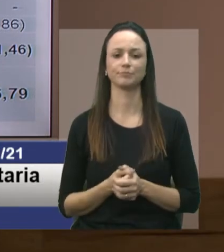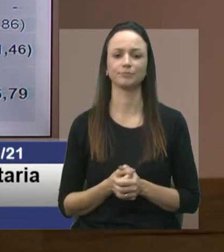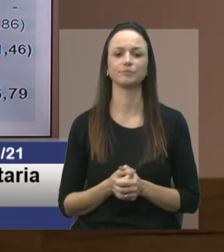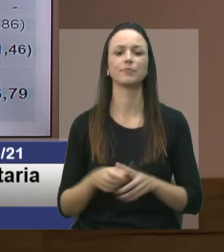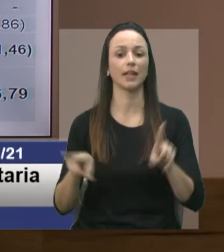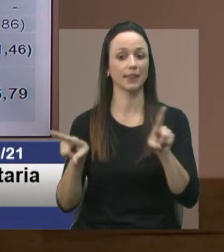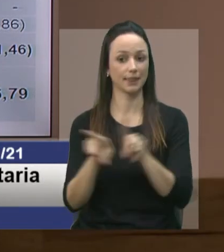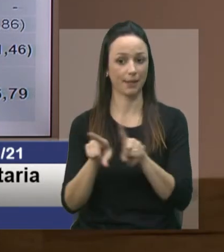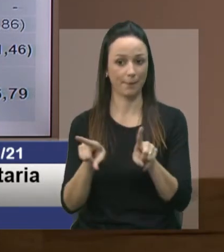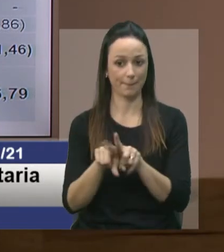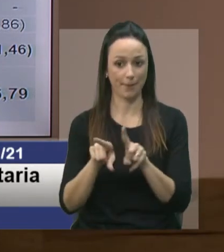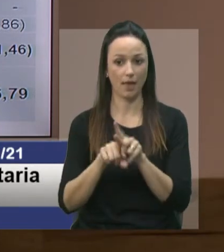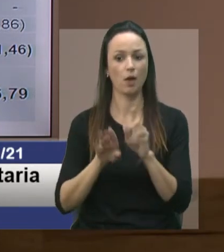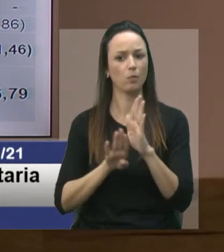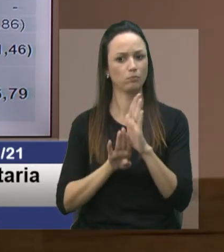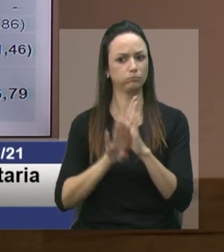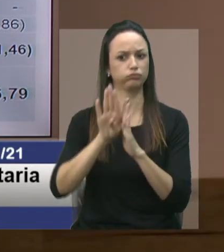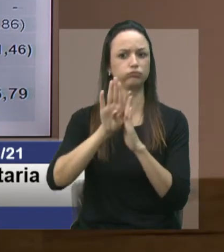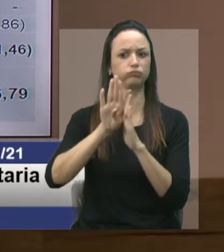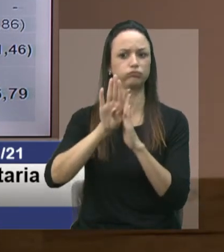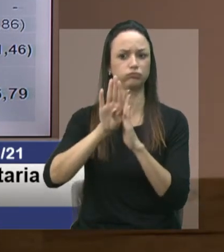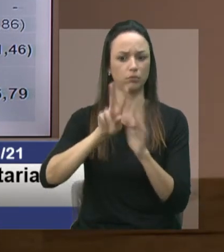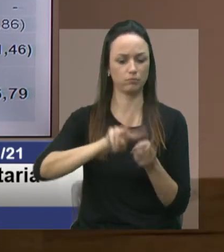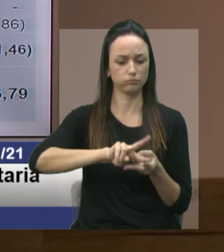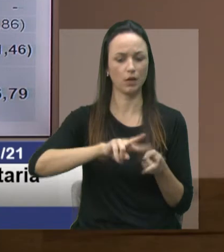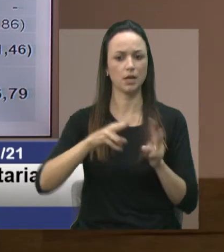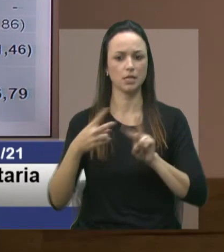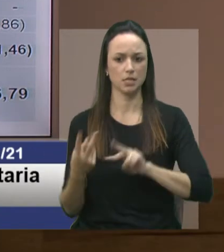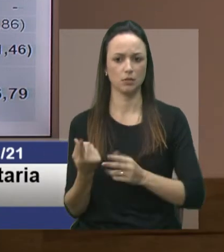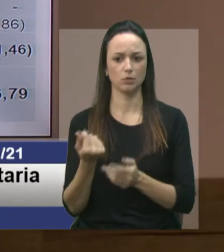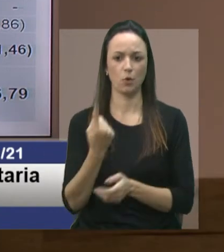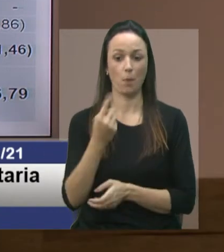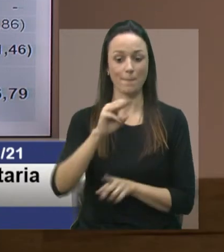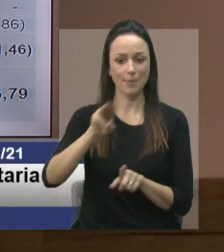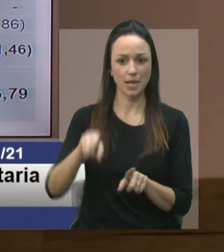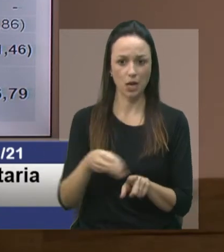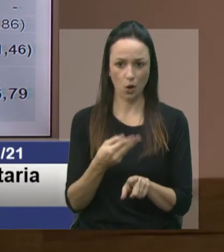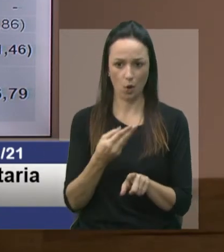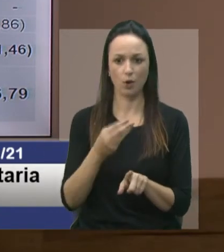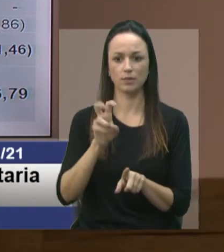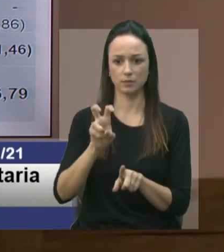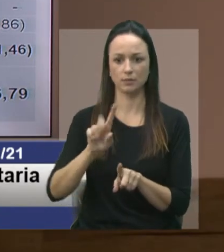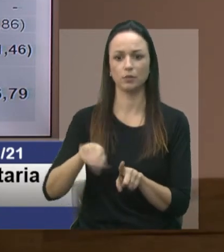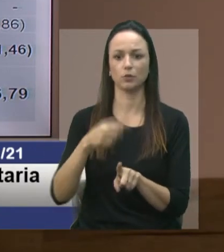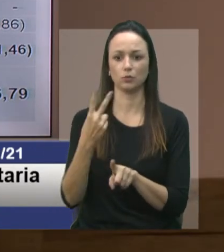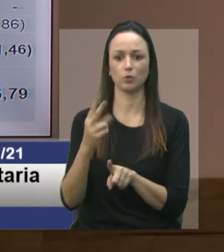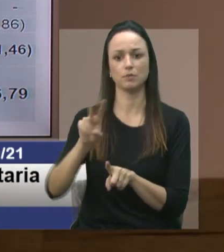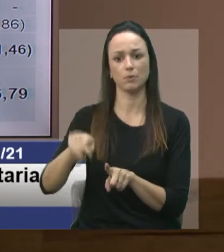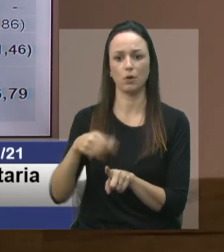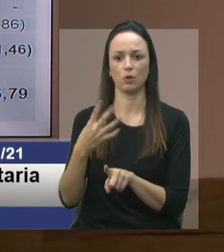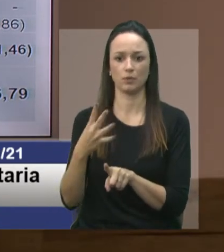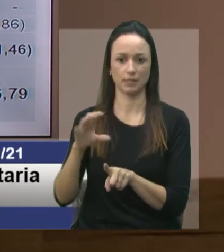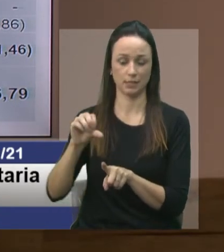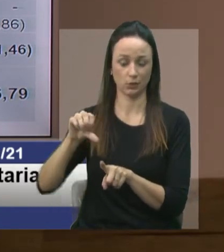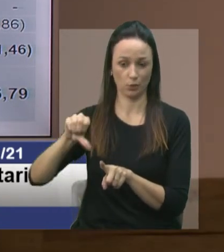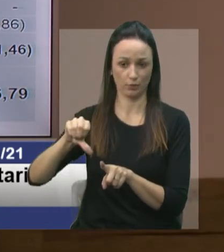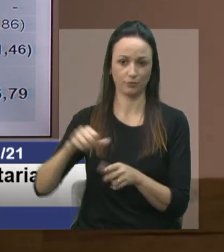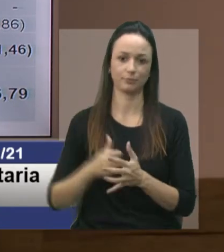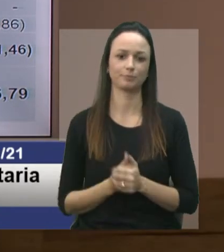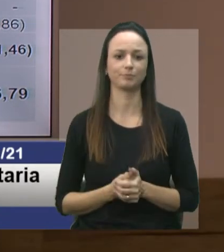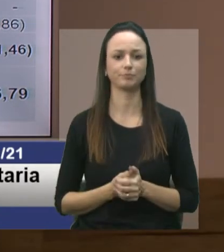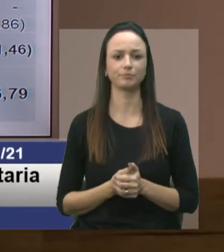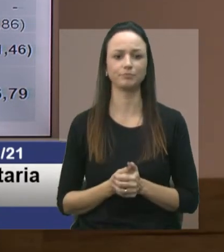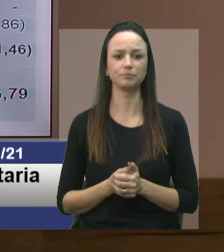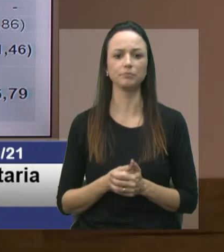Também tivemos um crescimento nas transferências de capital de 1 milhão e meio para 2 milhões 409. E aí, então,